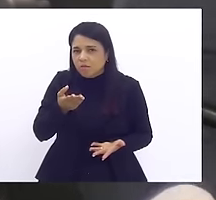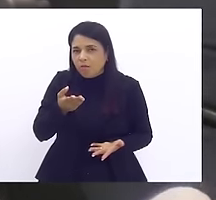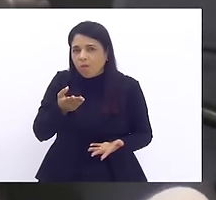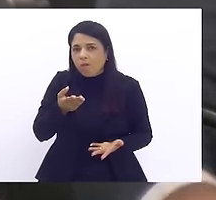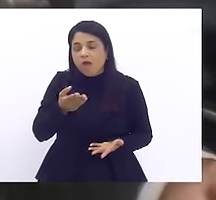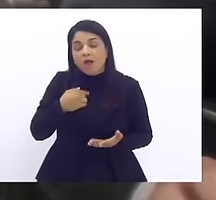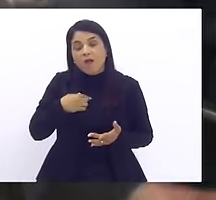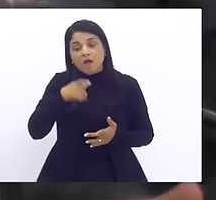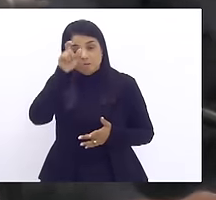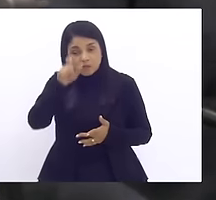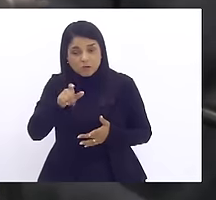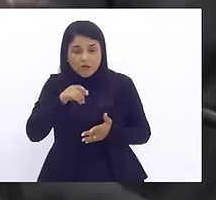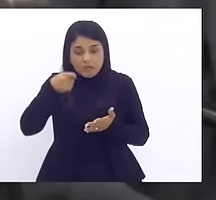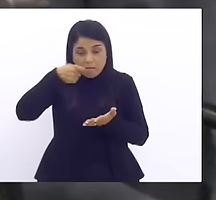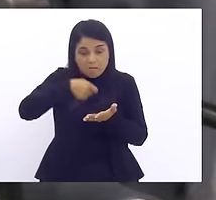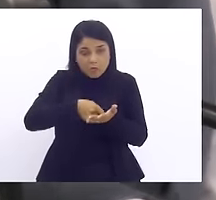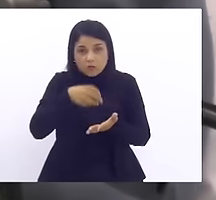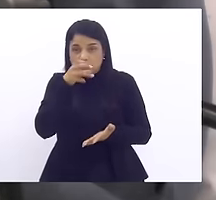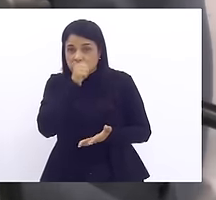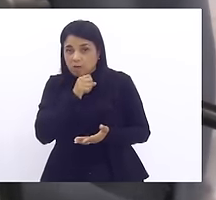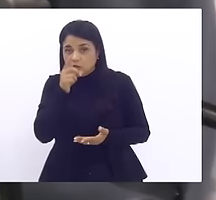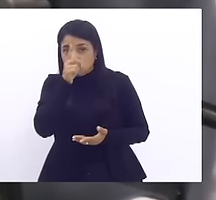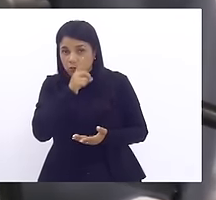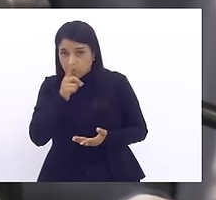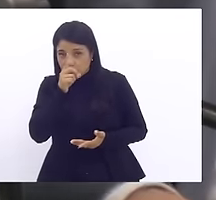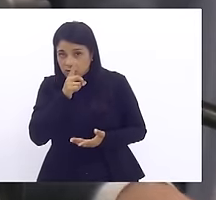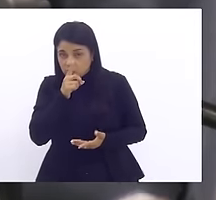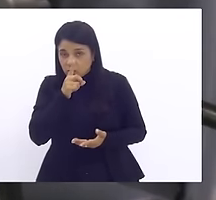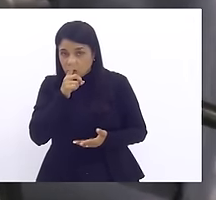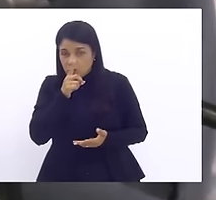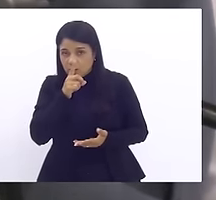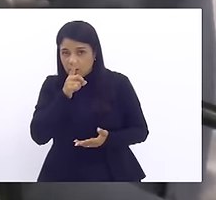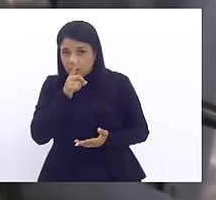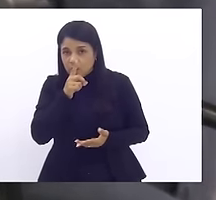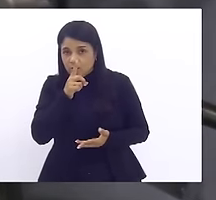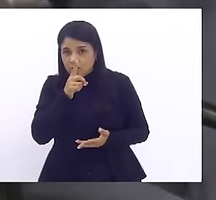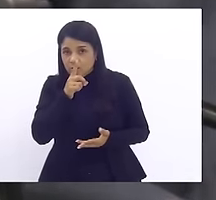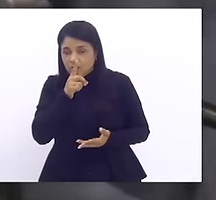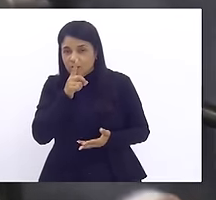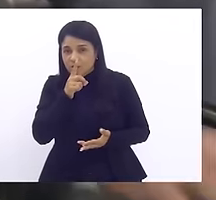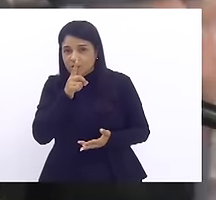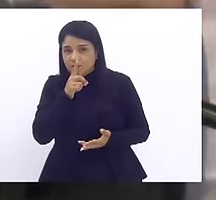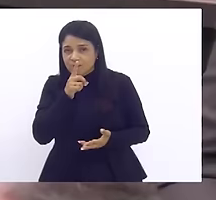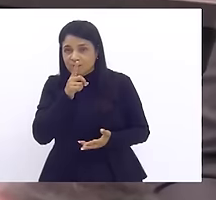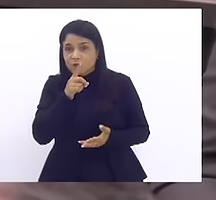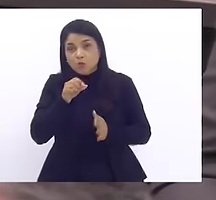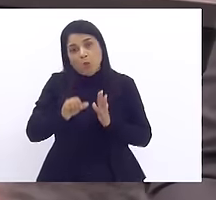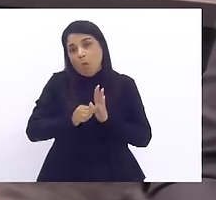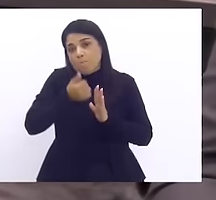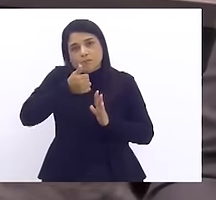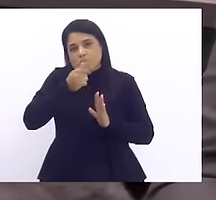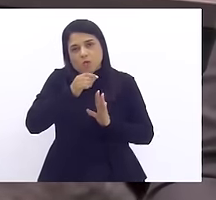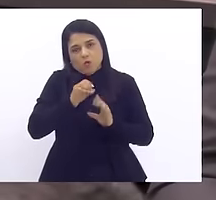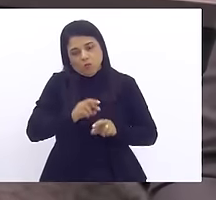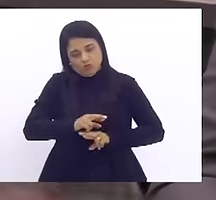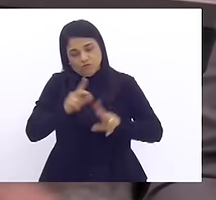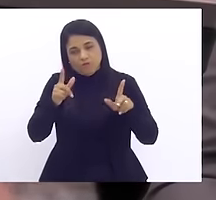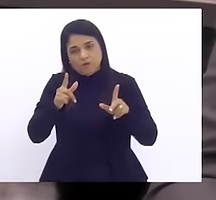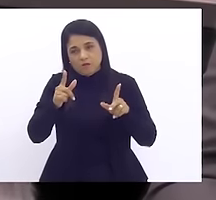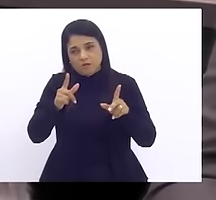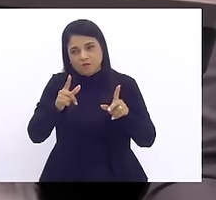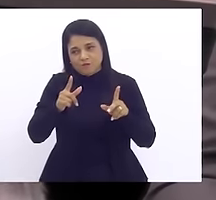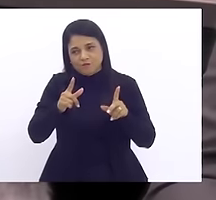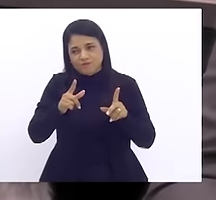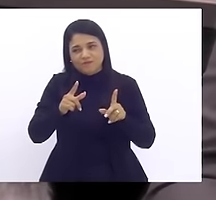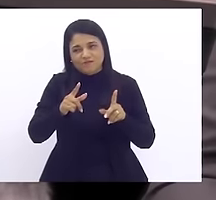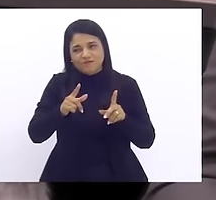a pessoa diz que pagou o final de semana talvez ela tenha se referindo ao final de semana que não é o primeiro ô